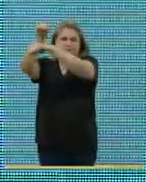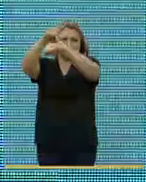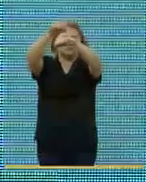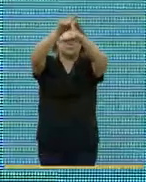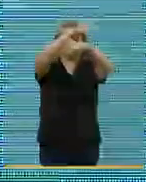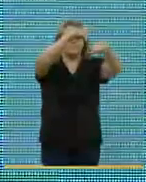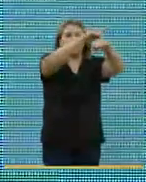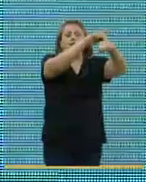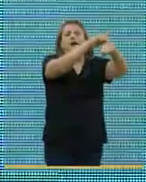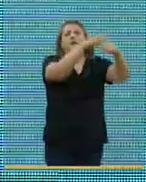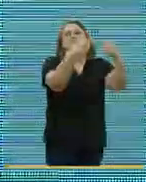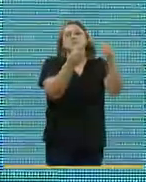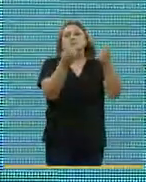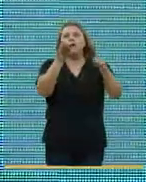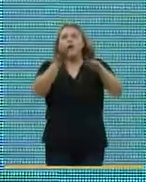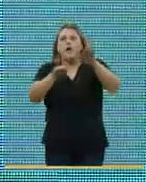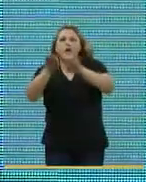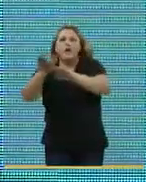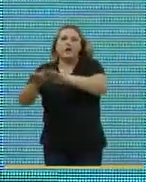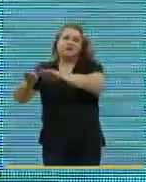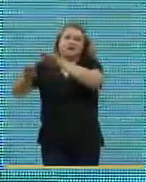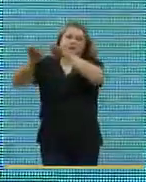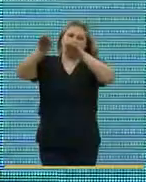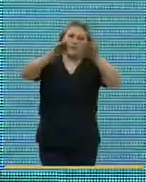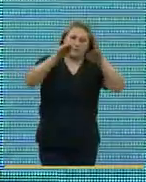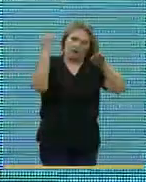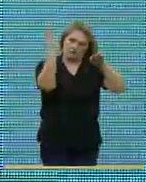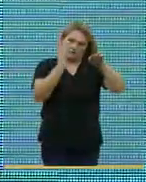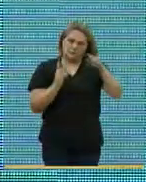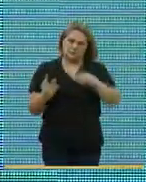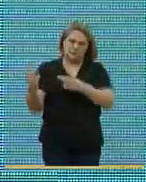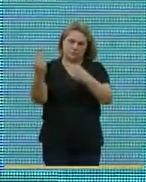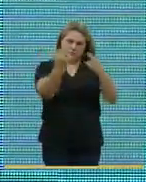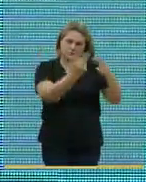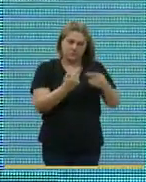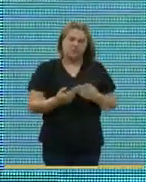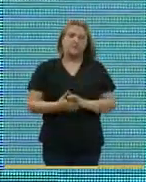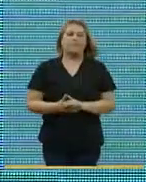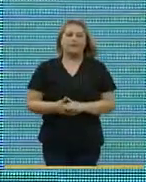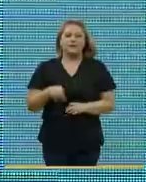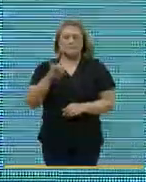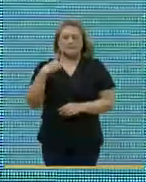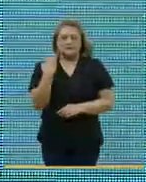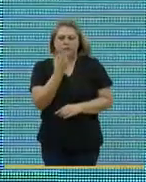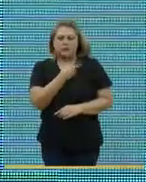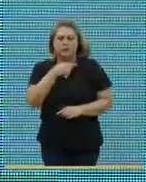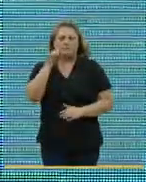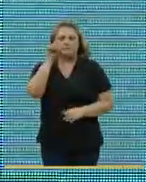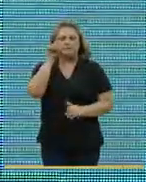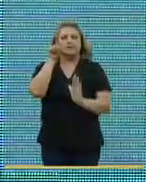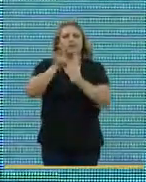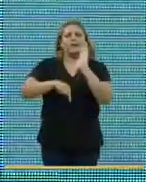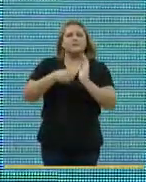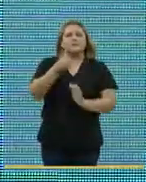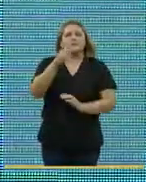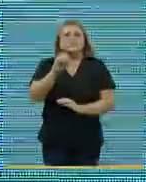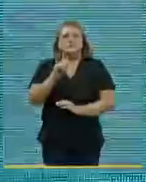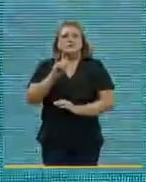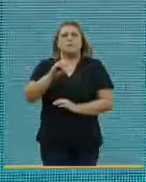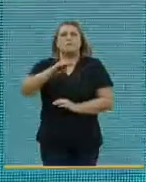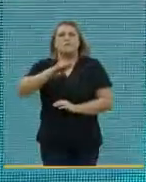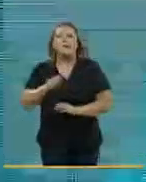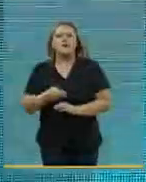enquanto nós quando crescemos qualquer coisa apresentamos um buraco de 160 bilhões eles botam 100 bilhões de dólares nas contas do